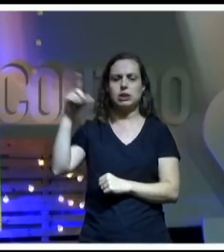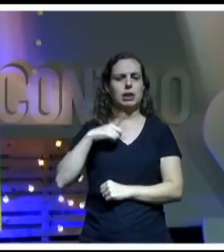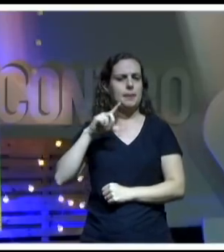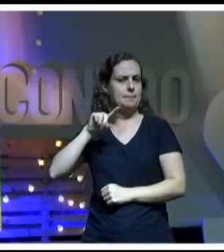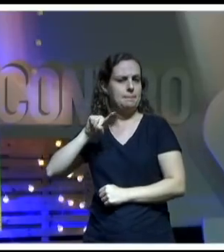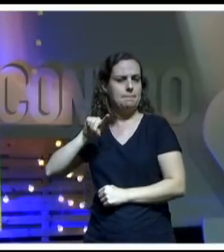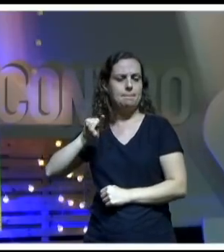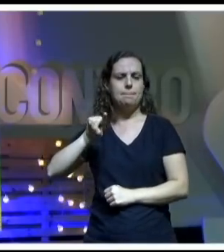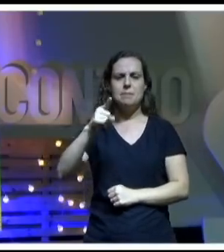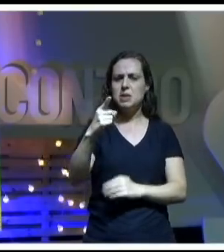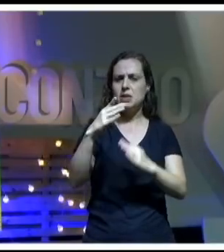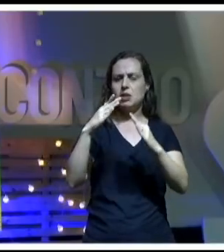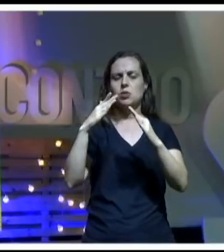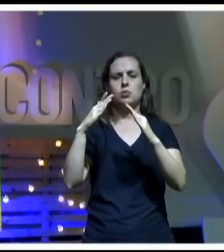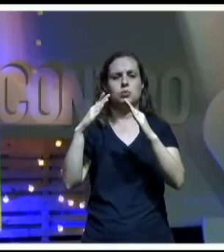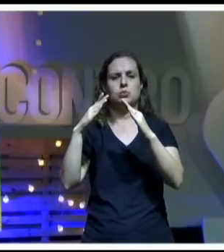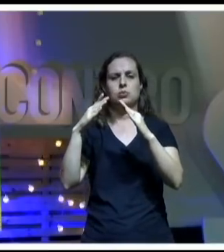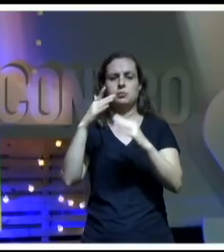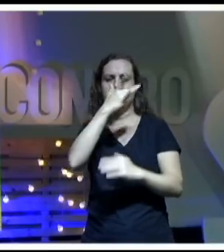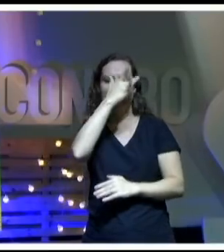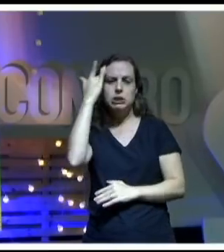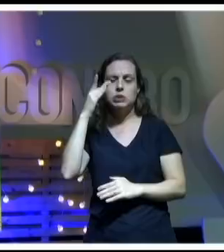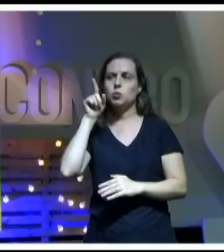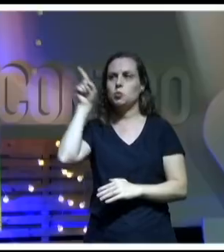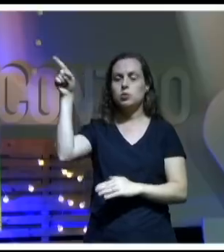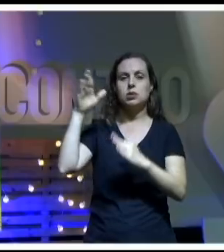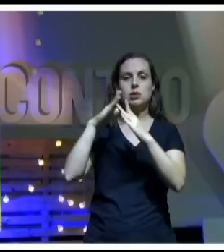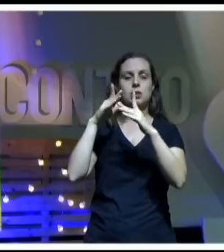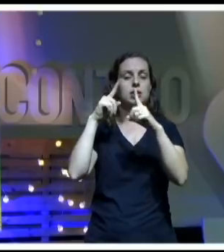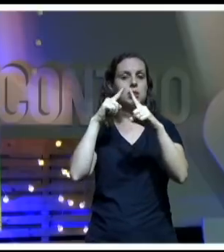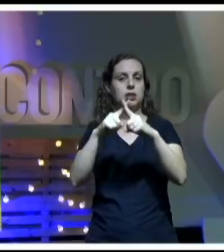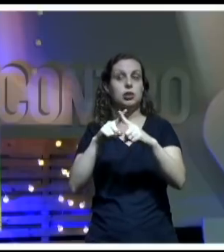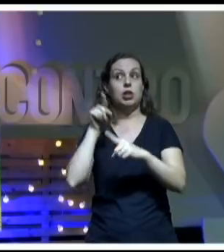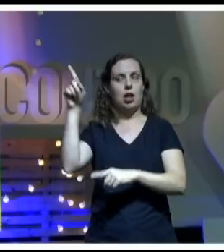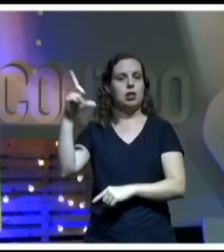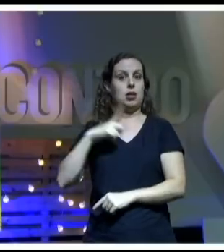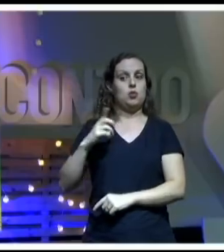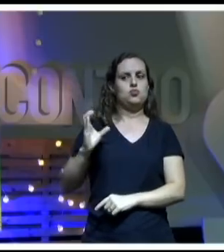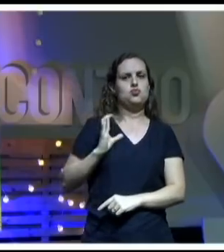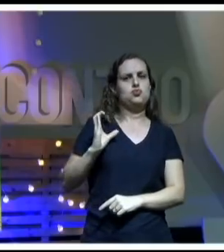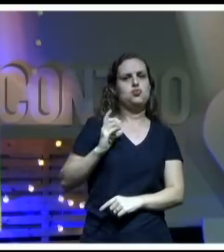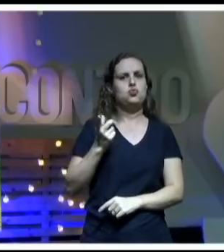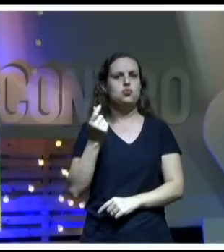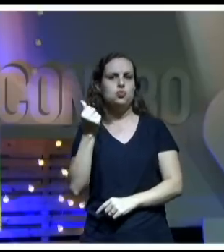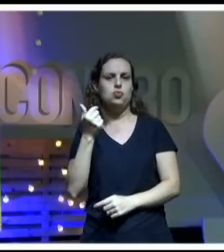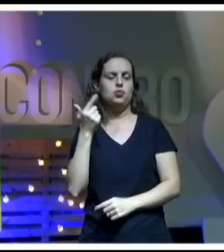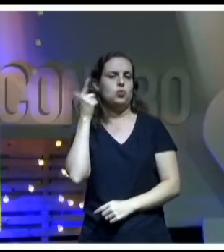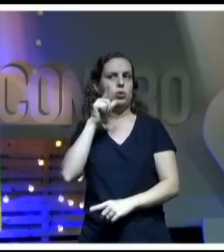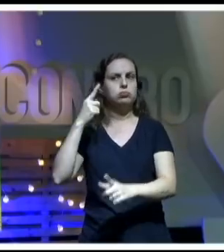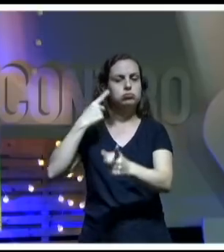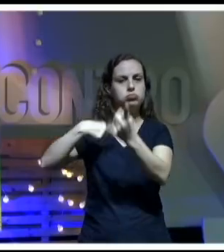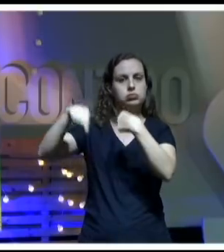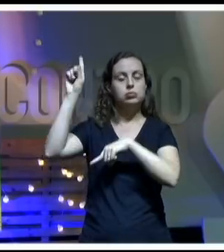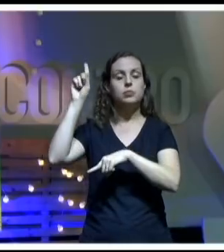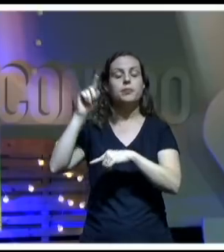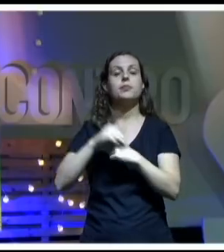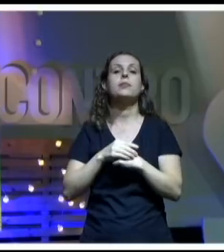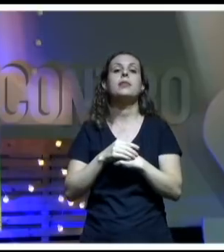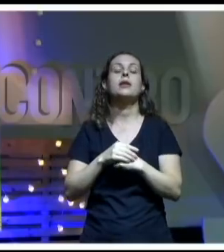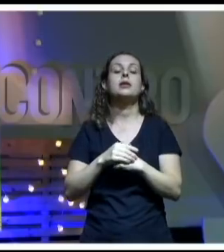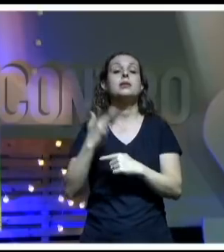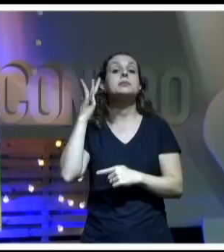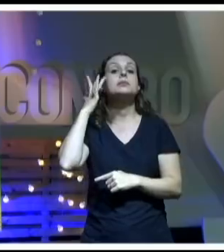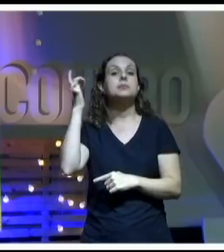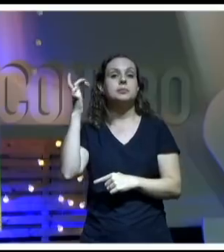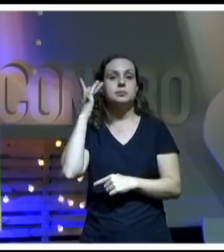três vezes maior que a igreja onde ele estava e ele escreveu como mais promissora almocei com filipe um outro dia